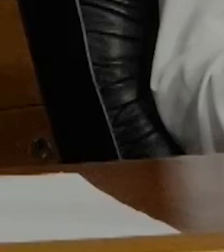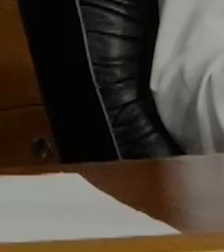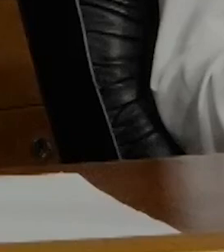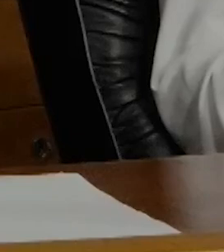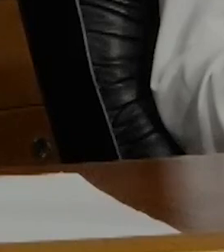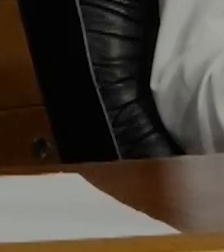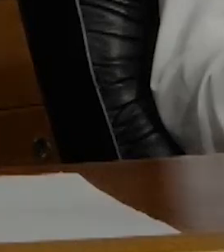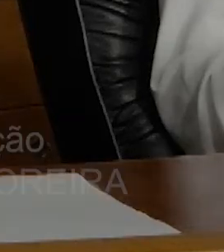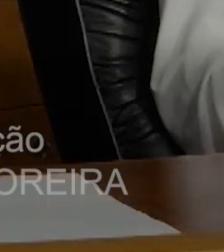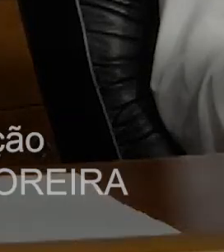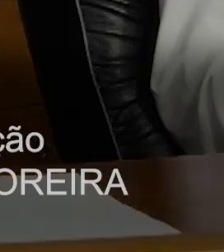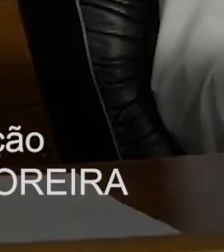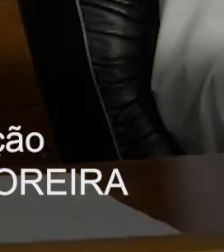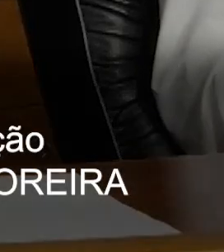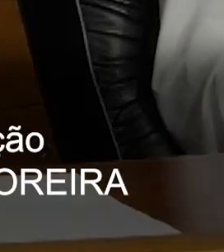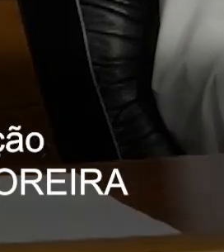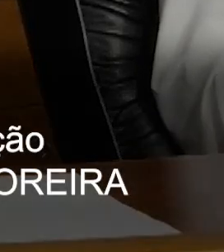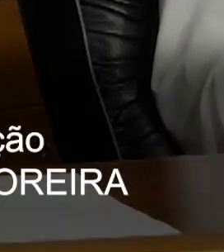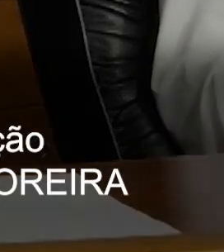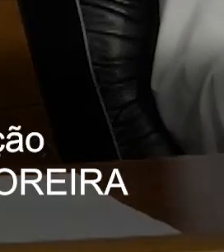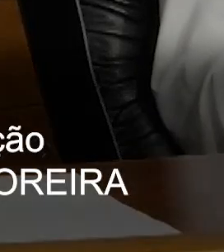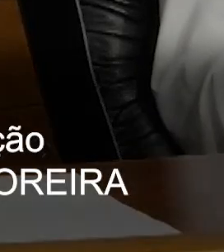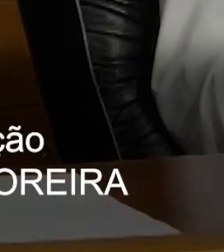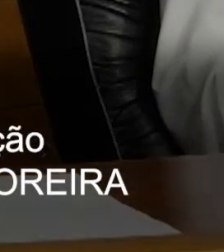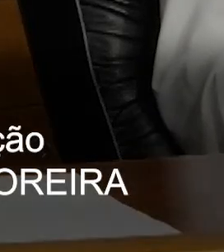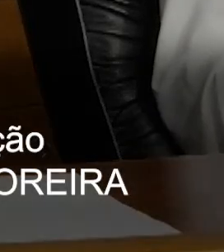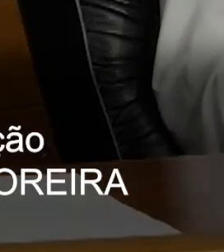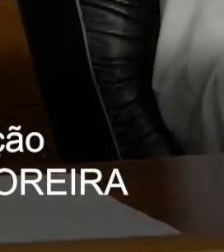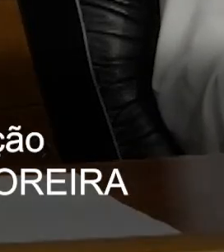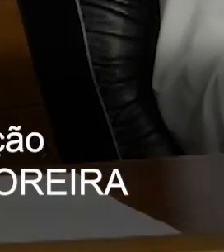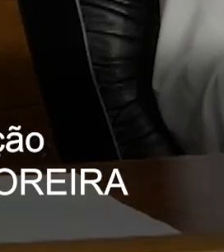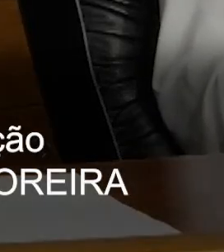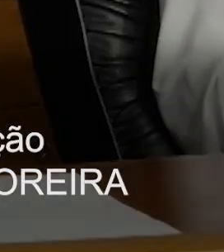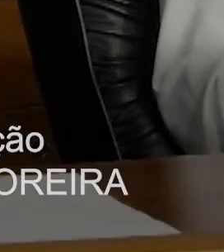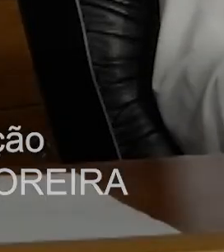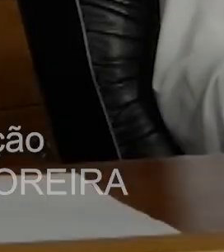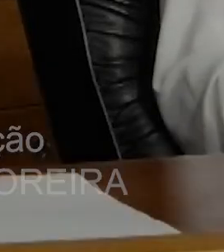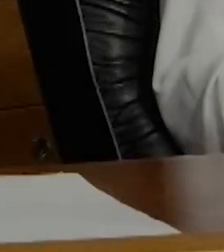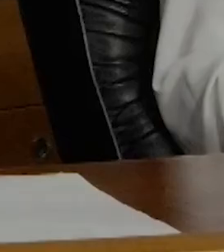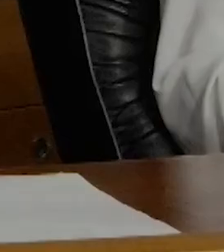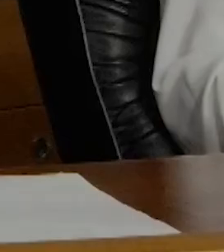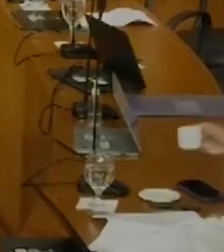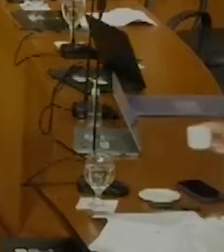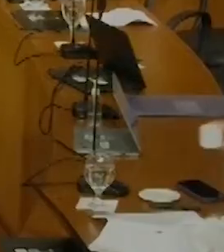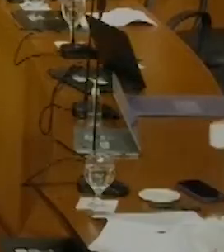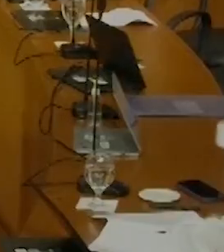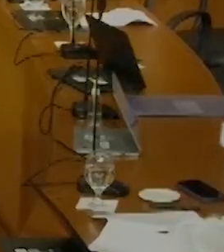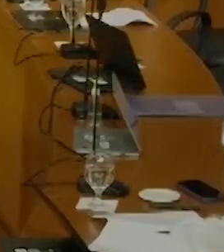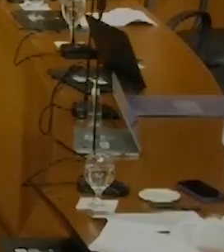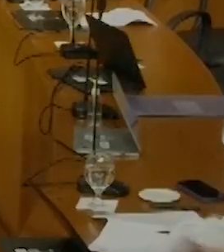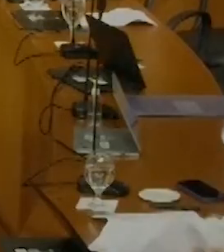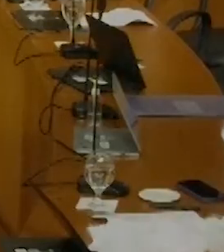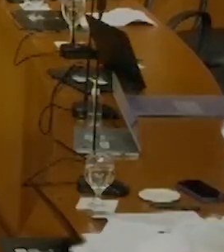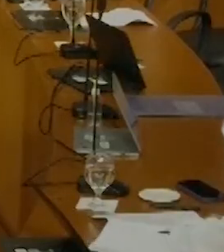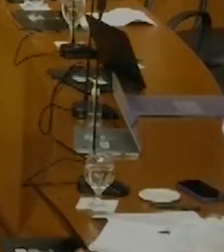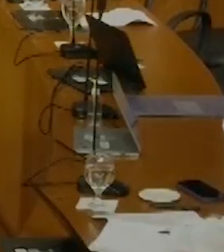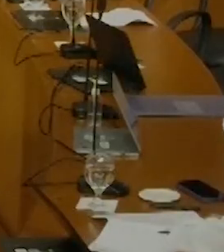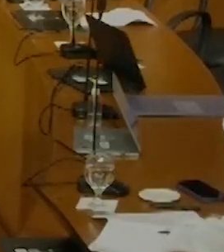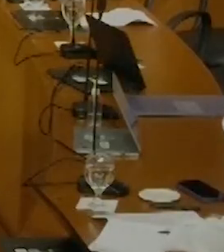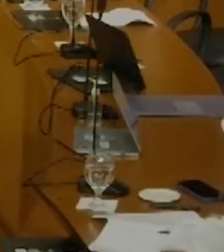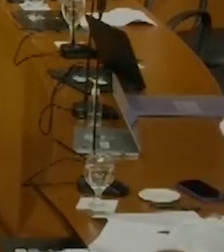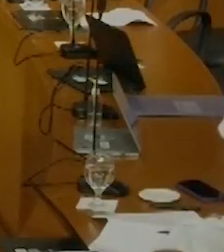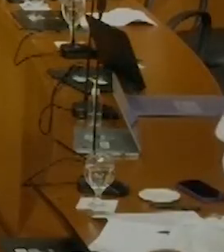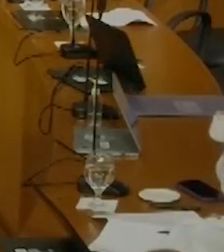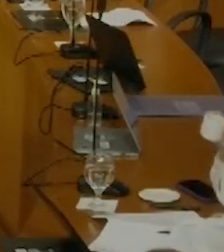a câmara de anre do jeis aprovou uma Moção de repúdio a proposta de emenda constitucional conhecida como PEC das